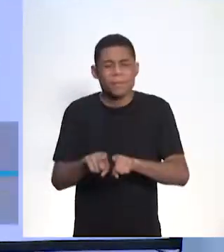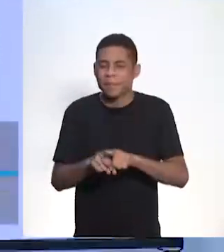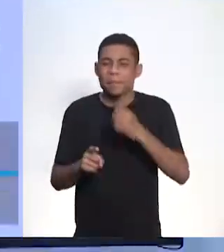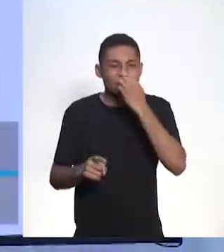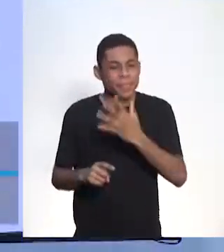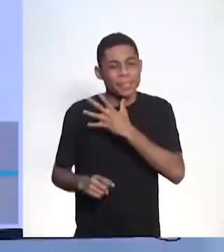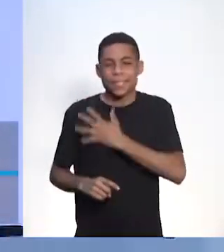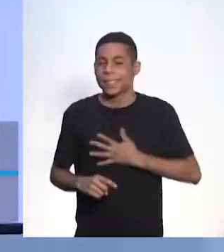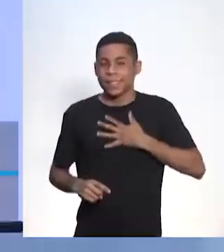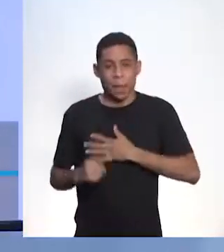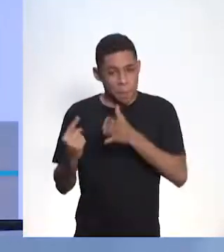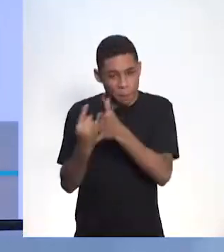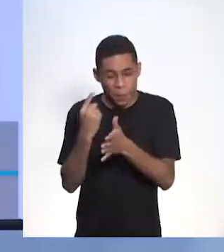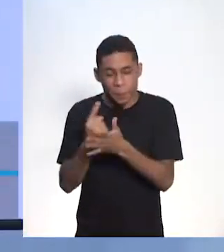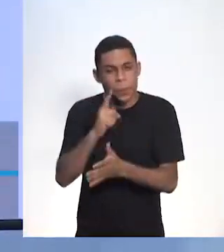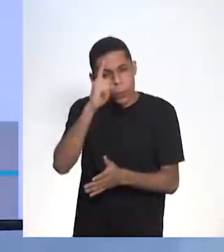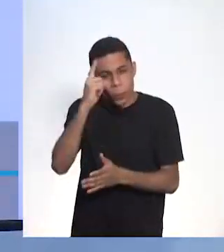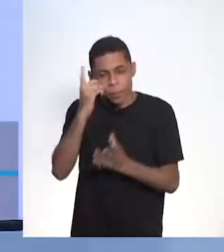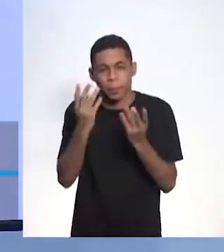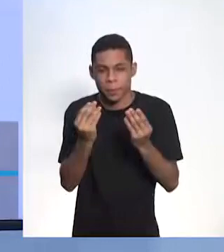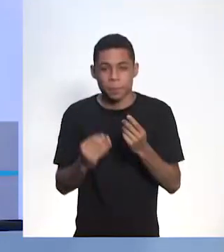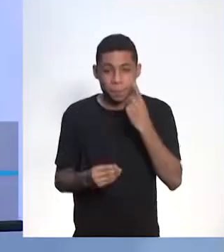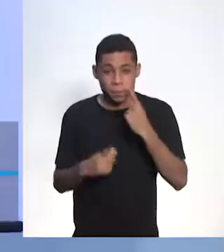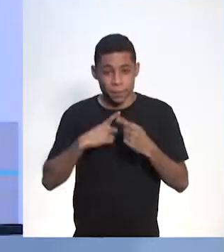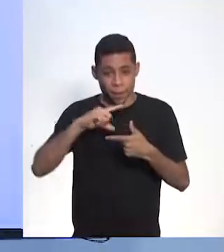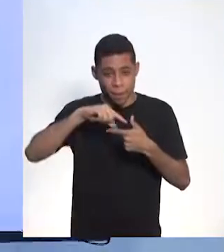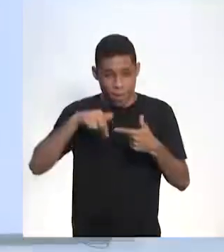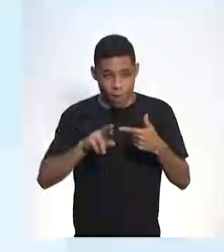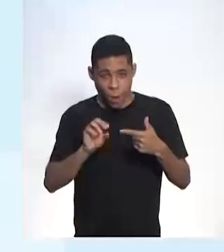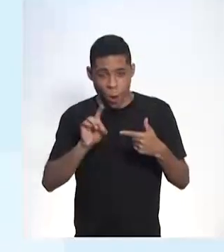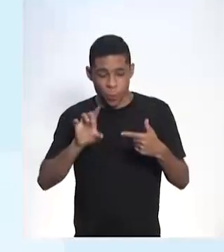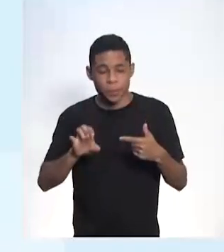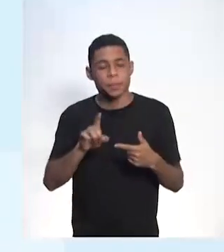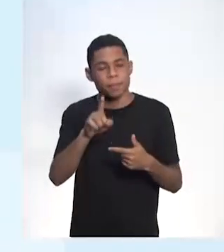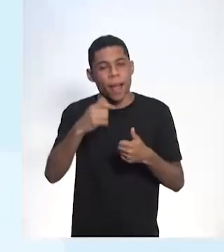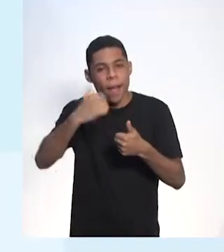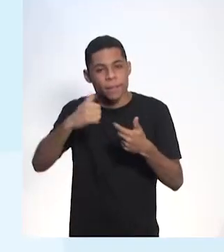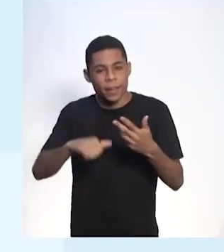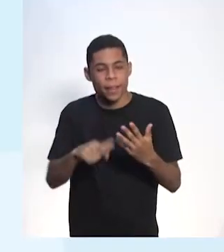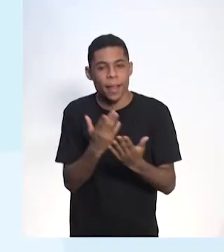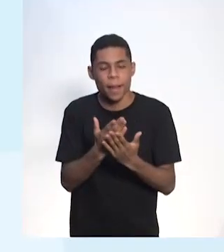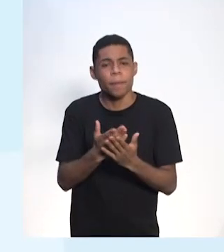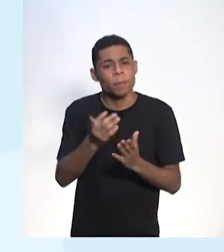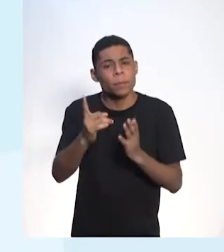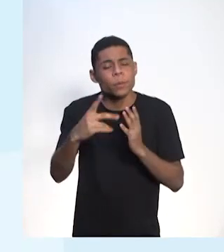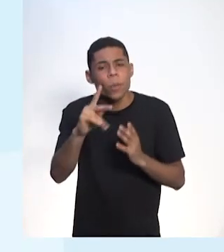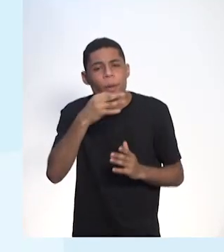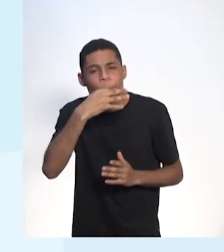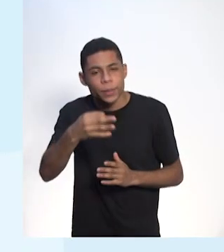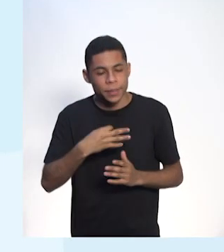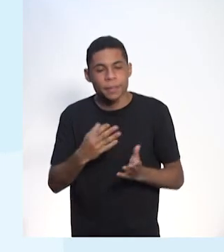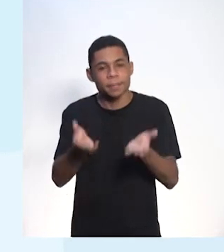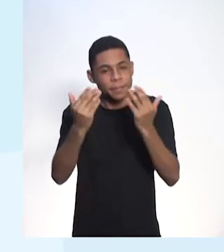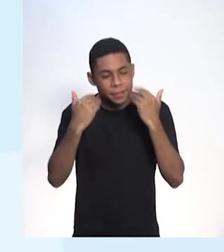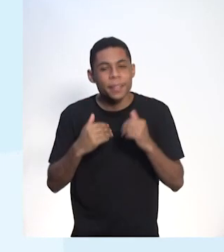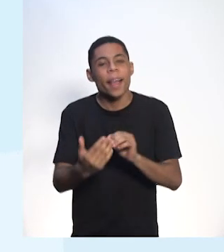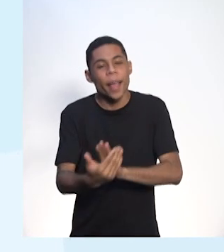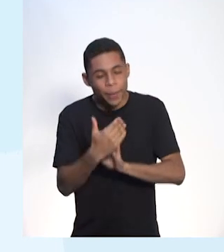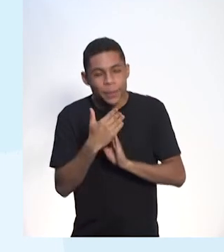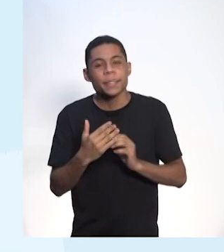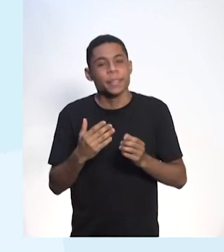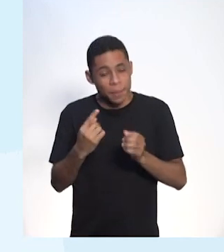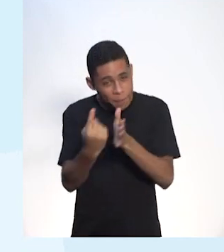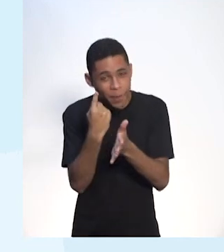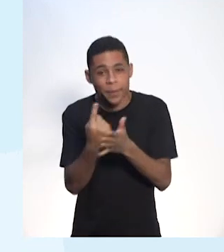muita pergunta aí, ó. Tá o QR Code aí na tela, aí, avalie a nossa aula, mande sua sugestão, mande elogios